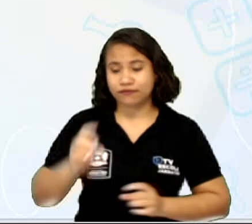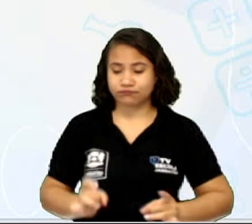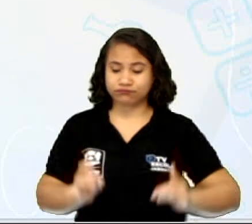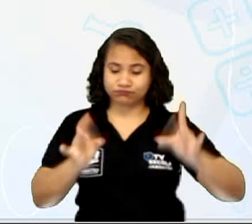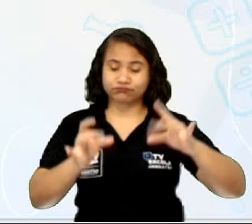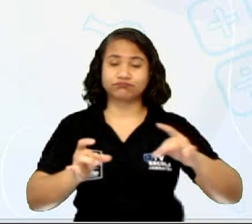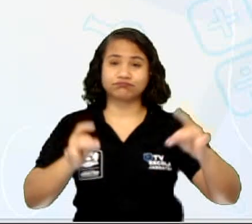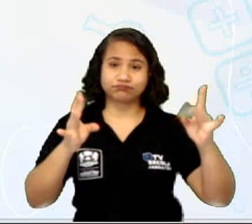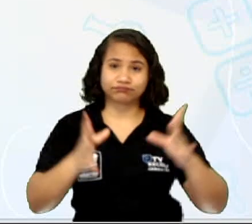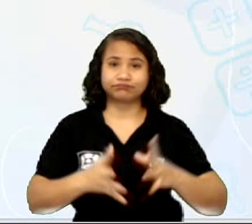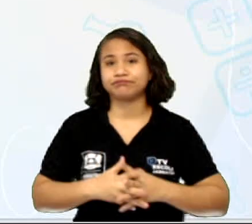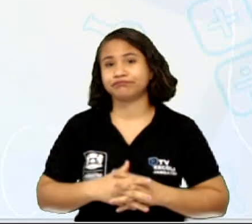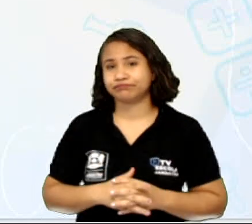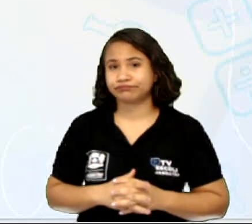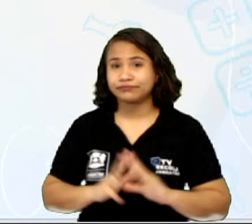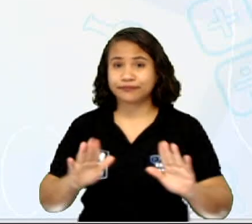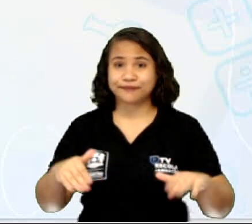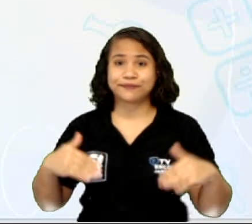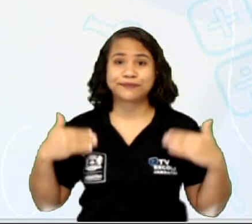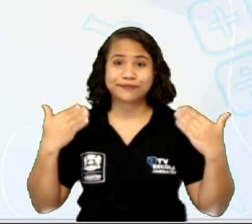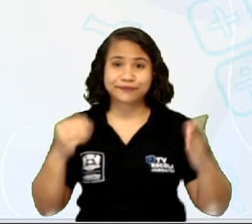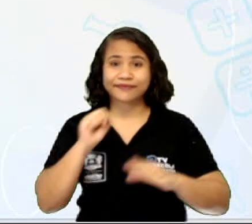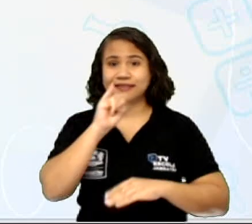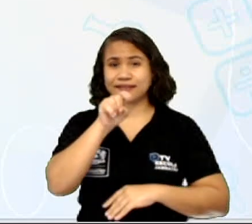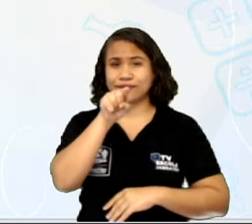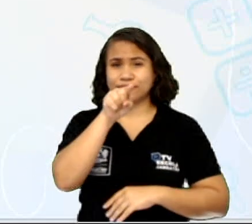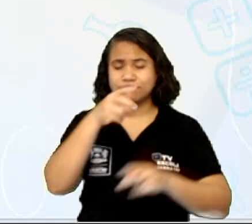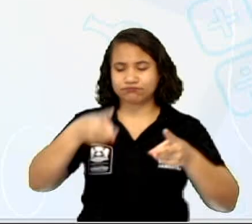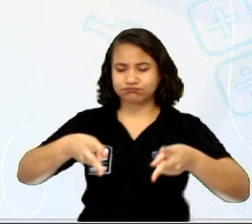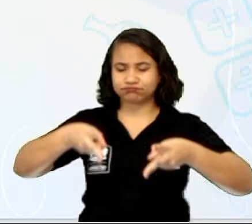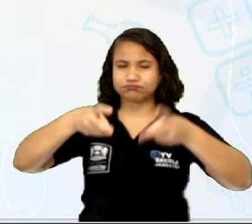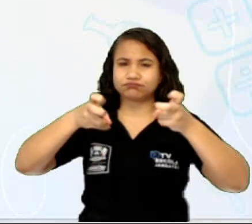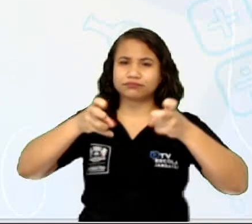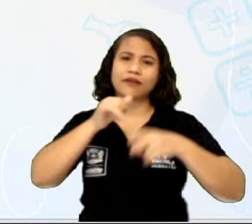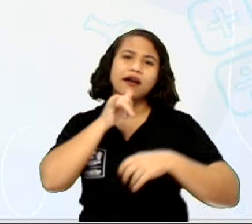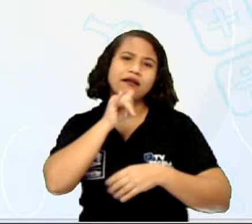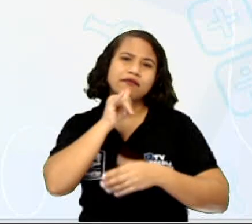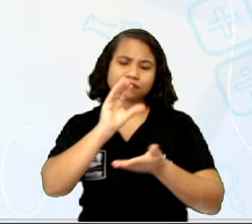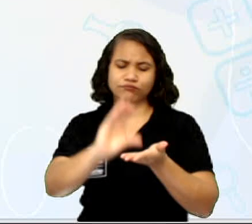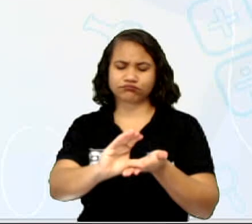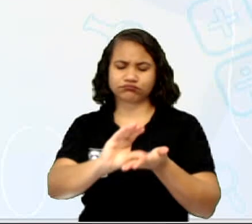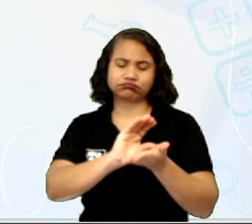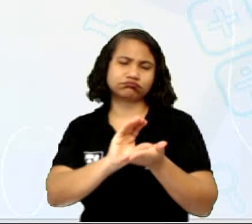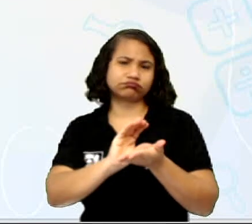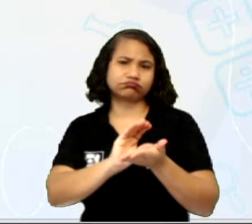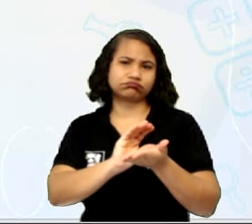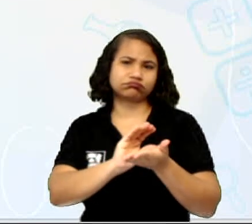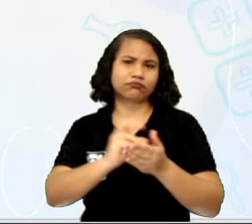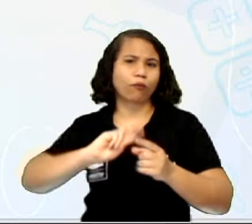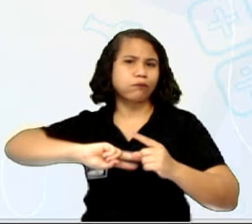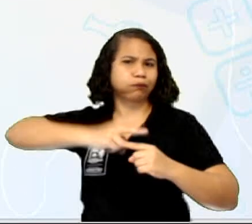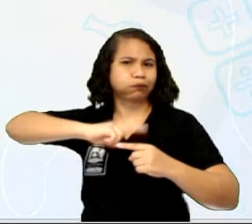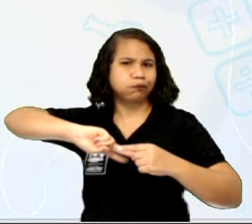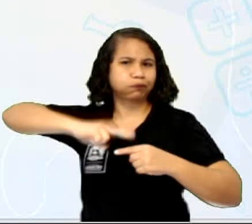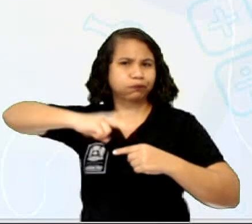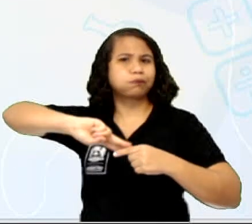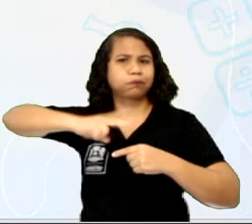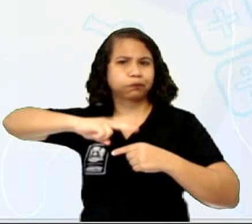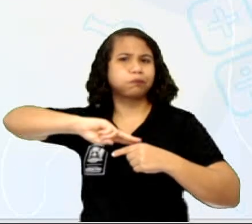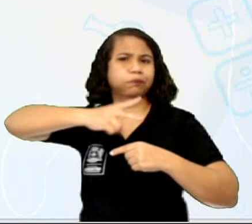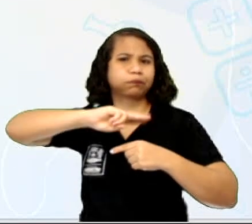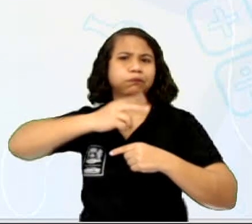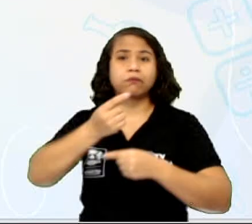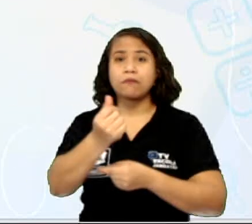né E aí ó aí se você perceber né uma comissão né Quanto mais peças você vende